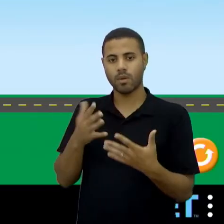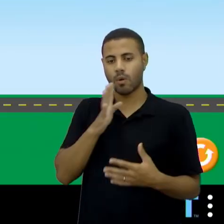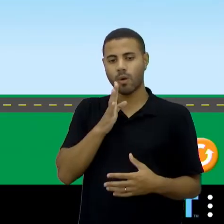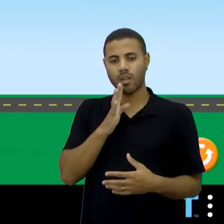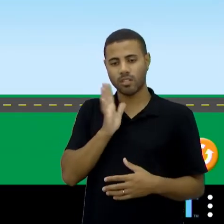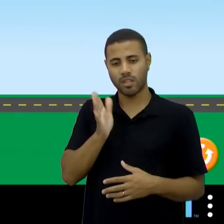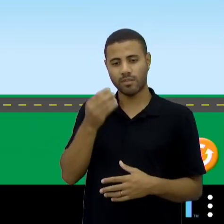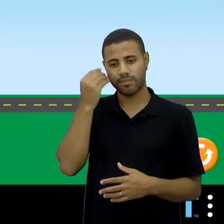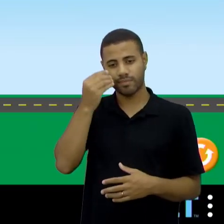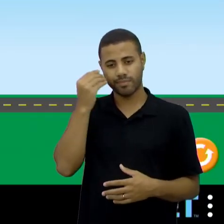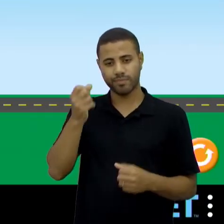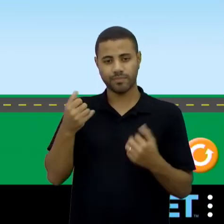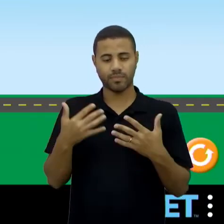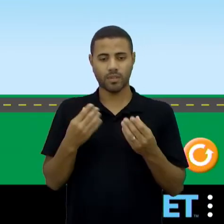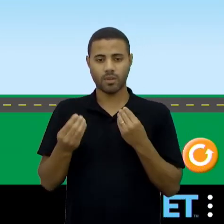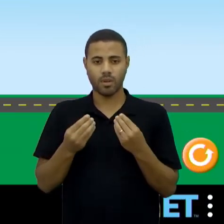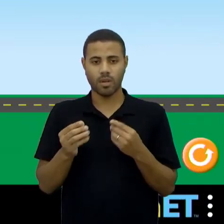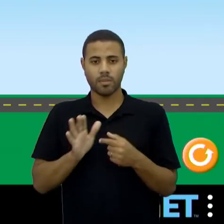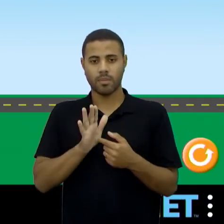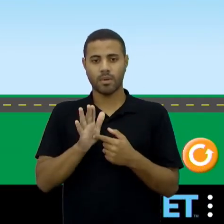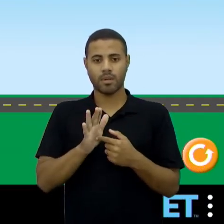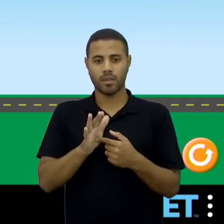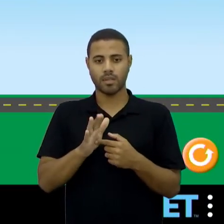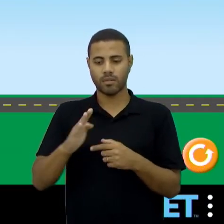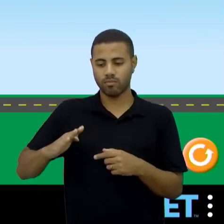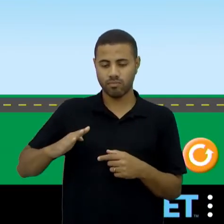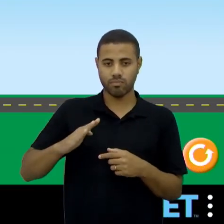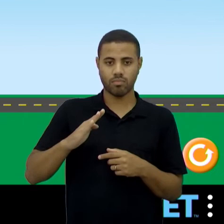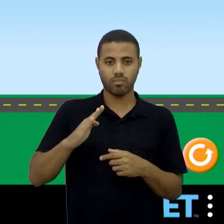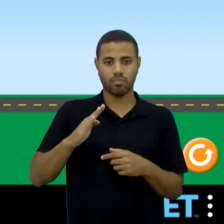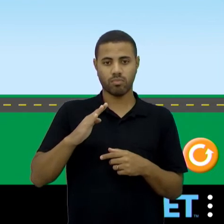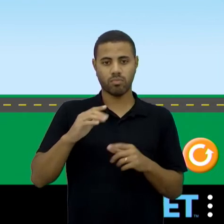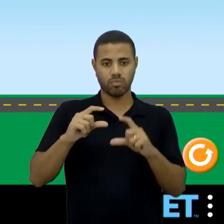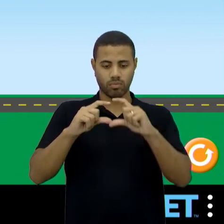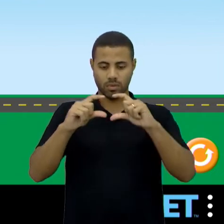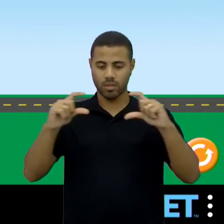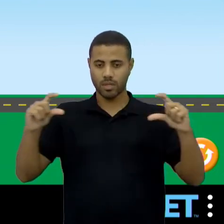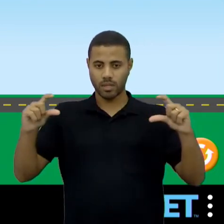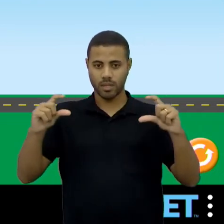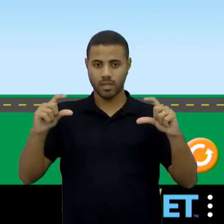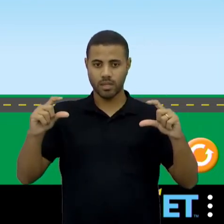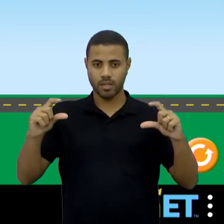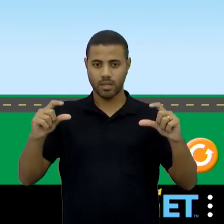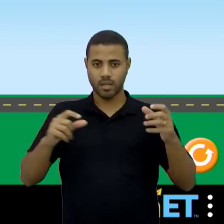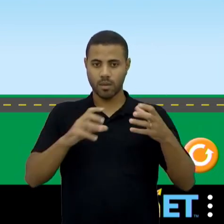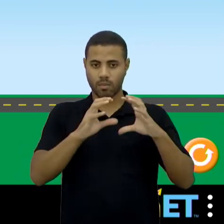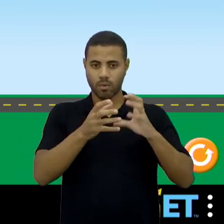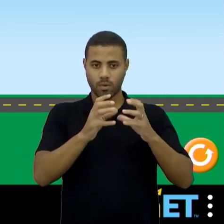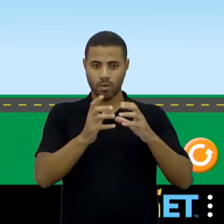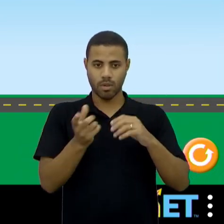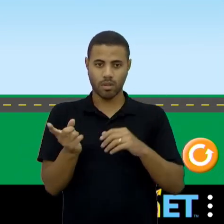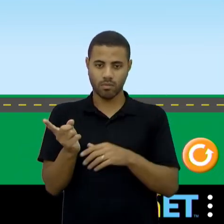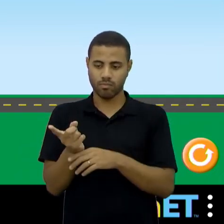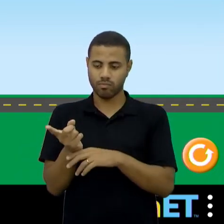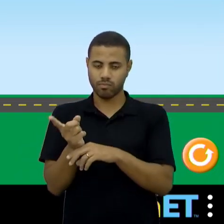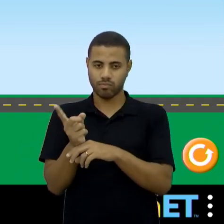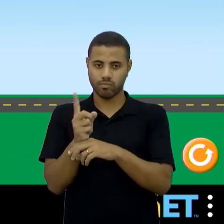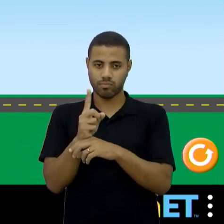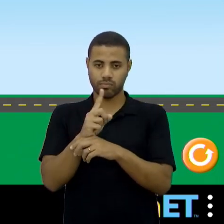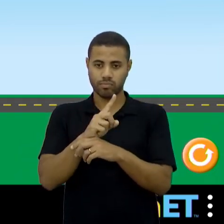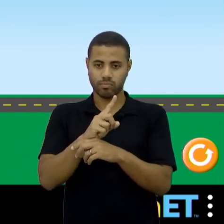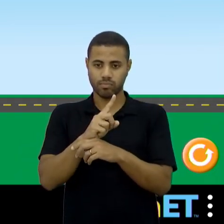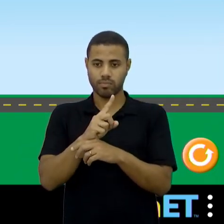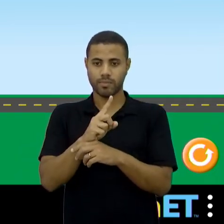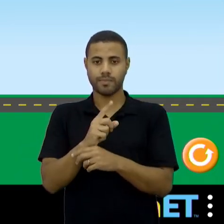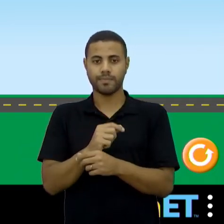né? Então, a gente vai fazer um lançamento vertical. Então, de um canhão, temos uma bola aqui, eu vou subir isso aqui, ó, para ficar